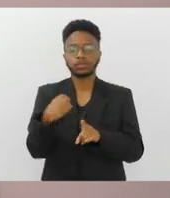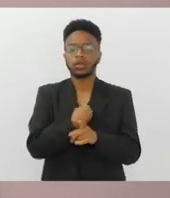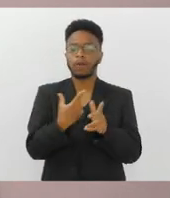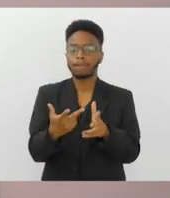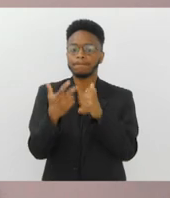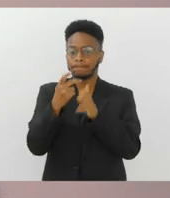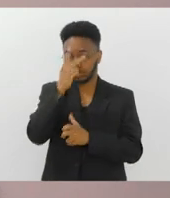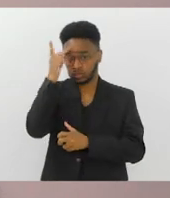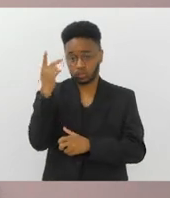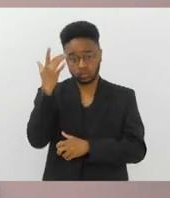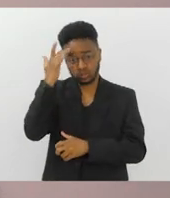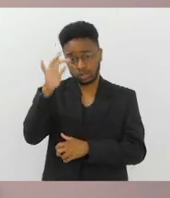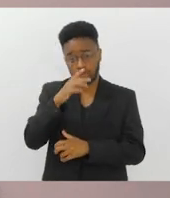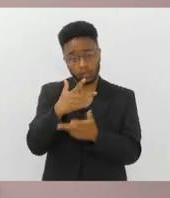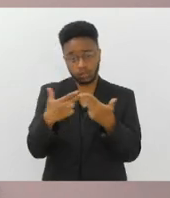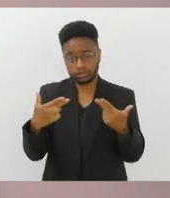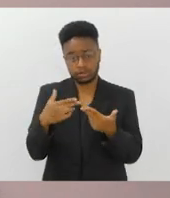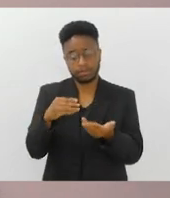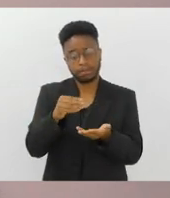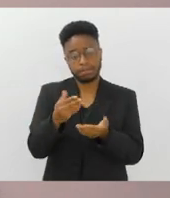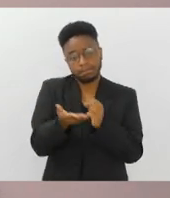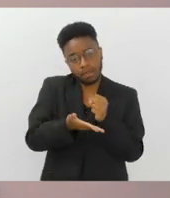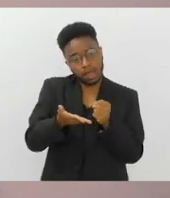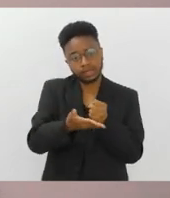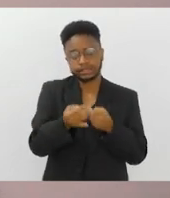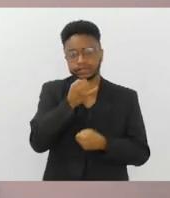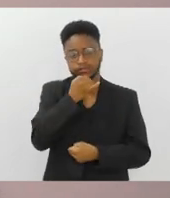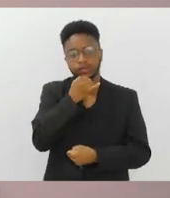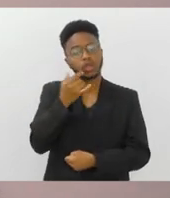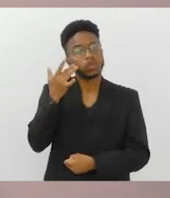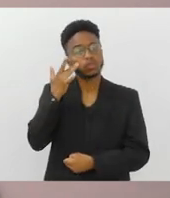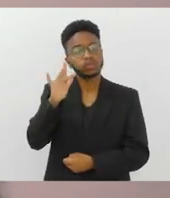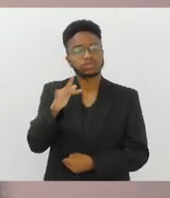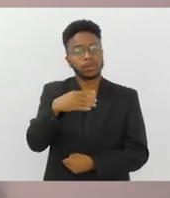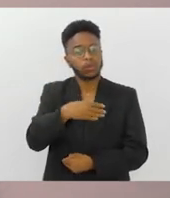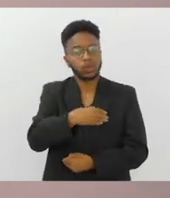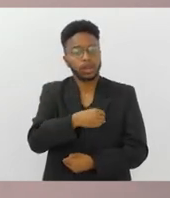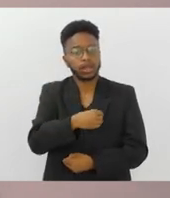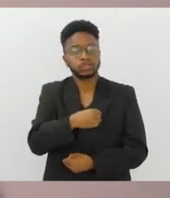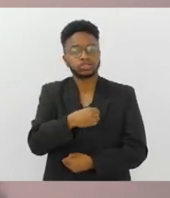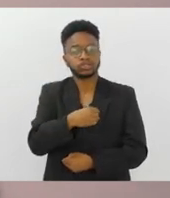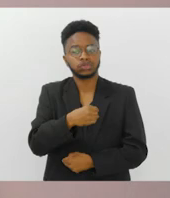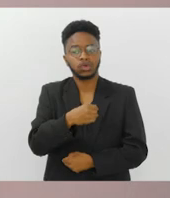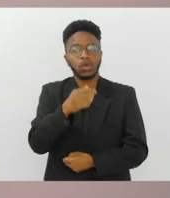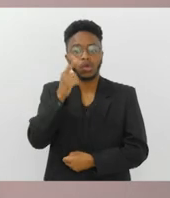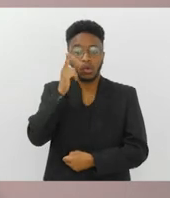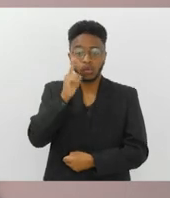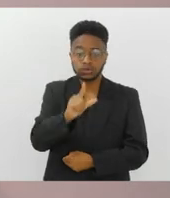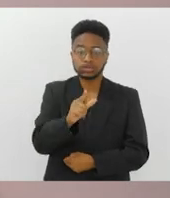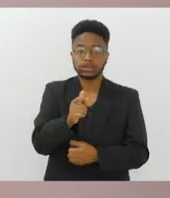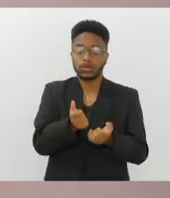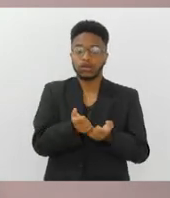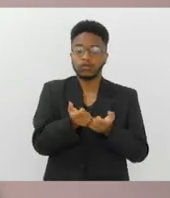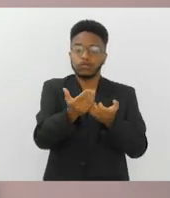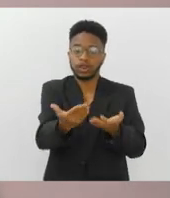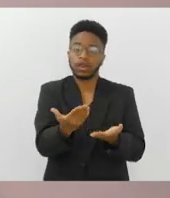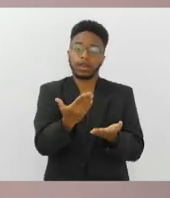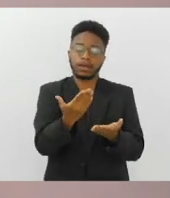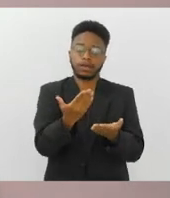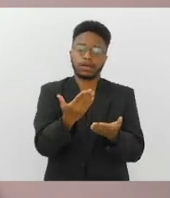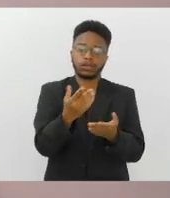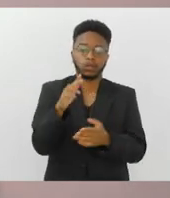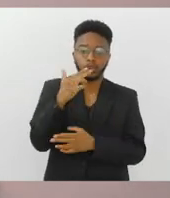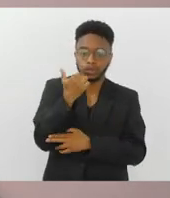aleitamento. Pessoas pensavam que o leite, por si só, não conseguia alimentar uma criança, coisa que muitas vezes é enraizado